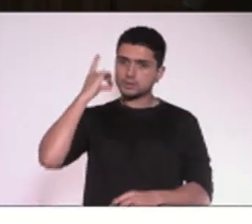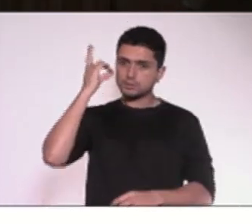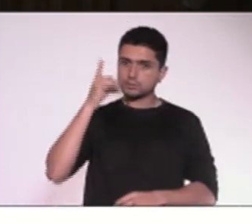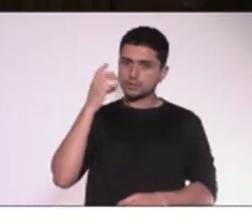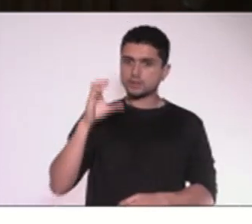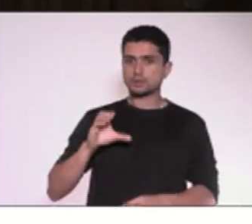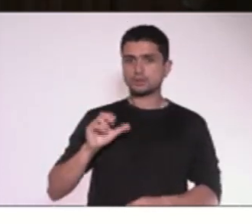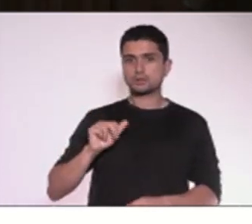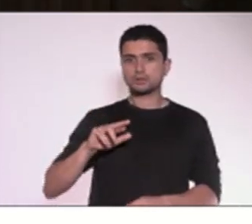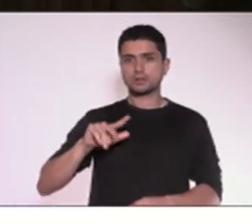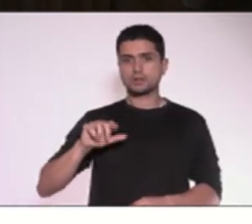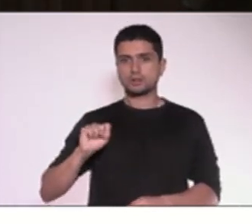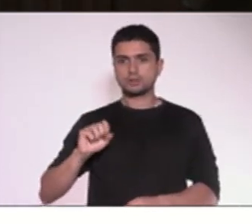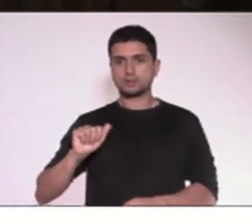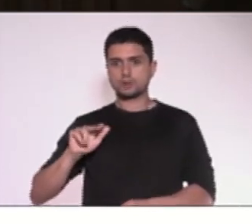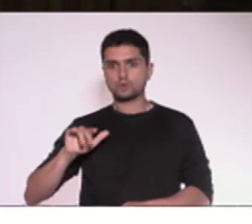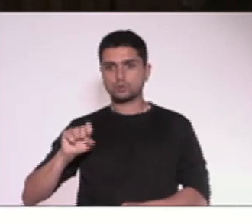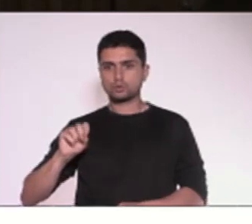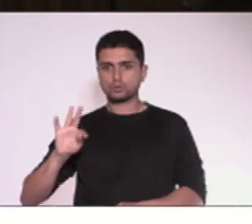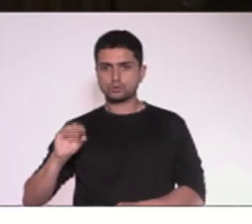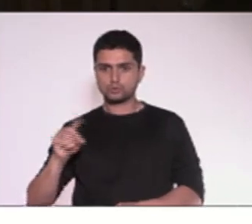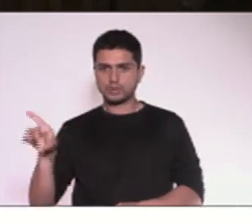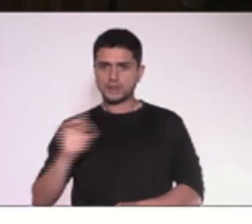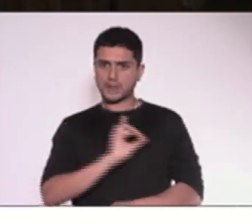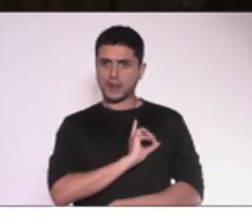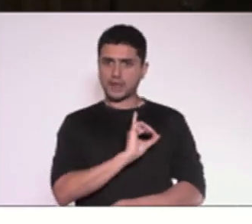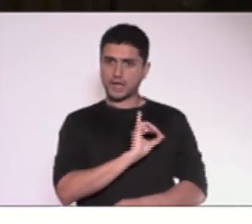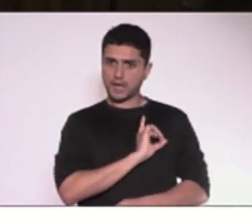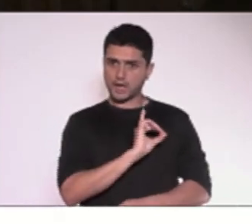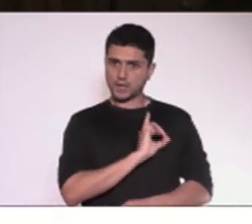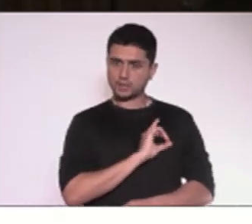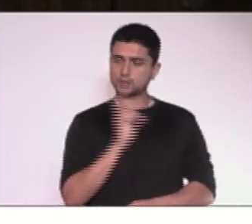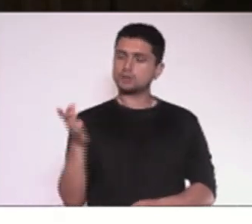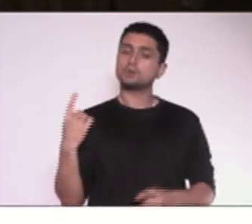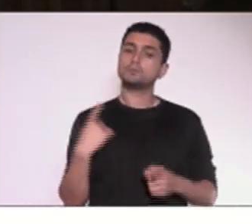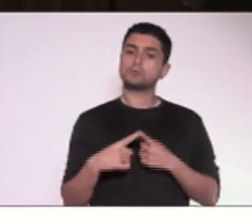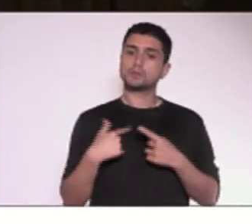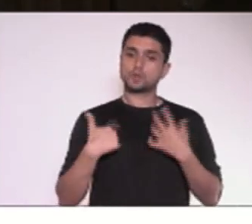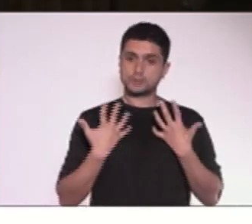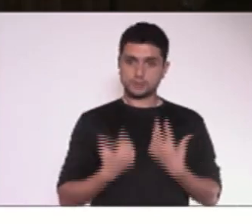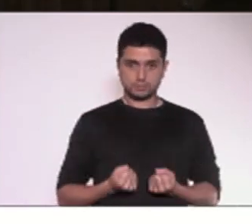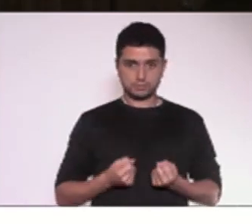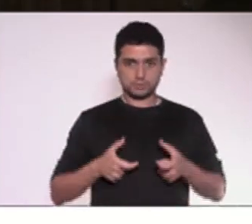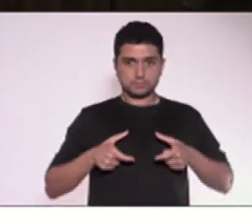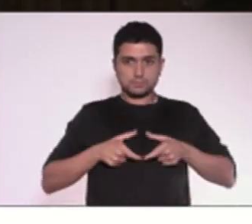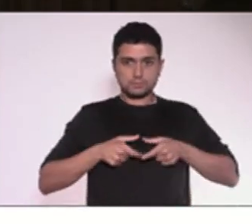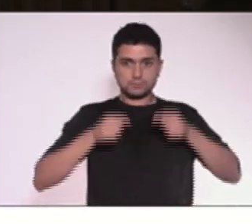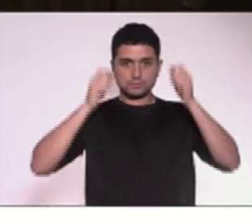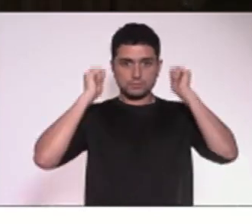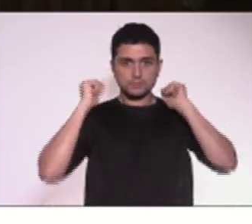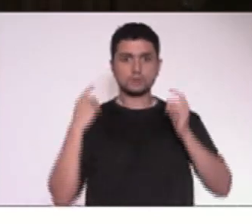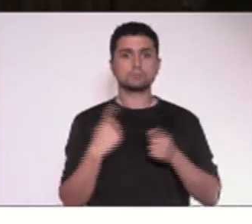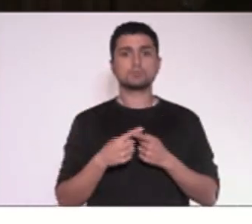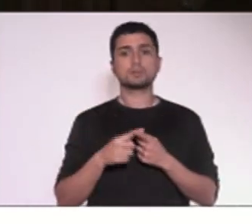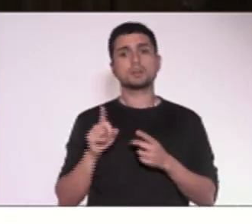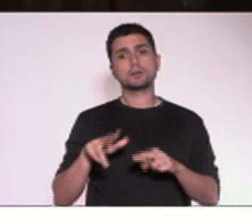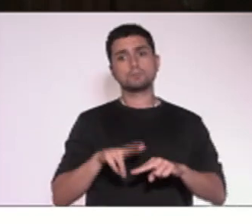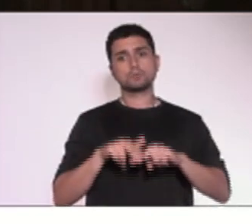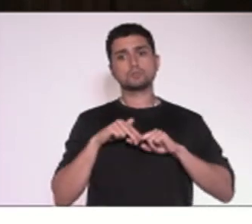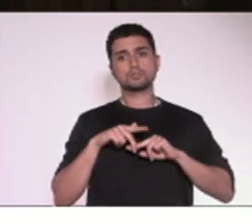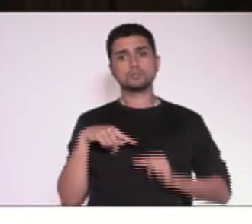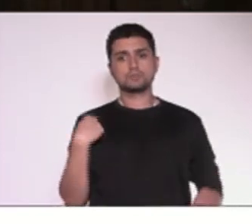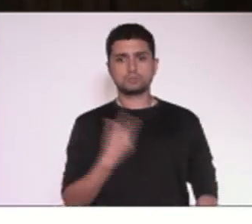delegado de polícia, com essa medalha? Por que eu estou falando todas essas ideias? Porque eu acho que esse é o motivo de estar